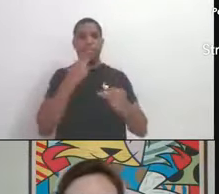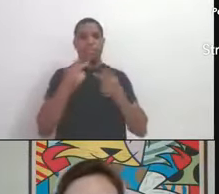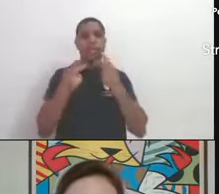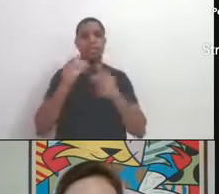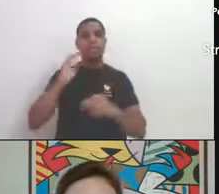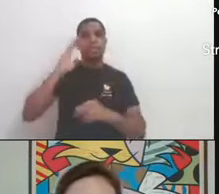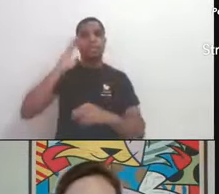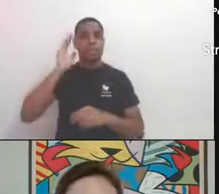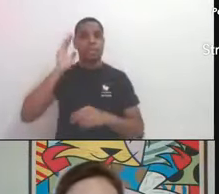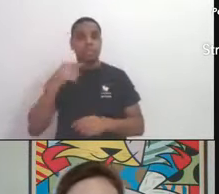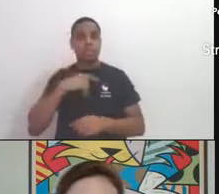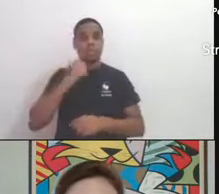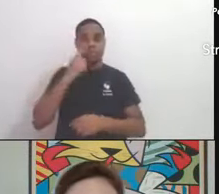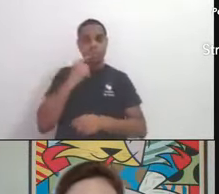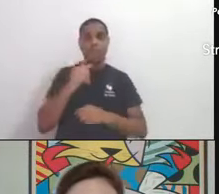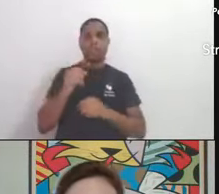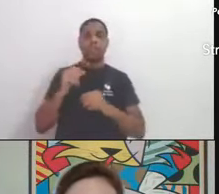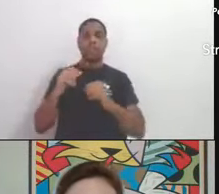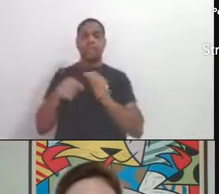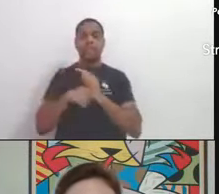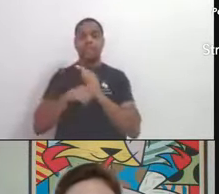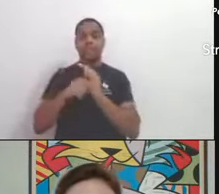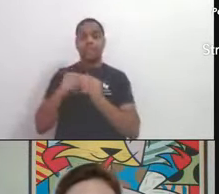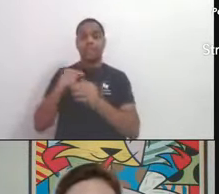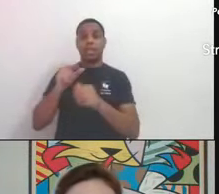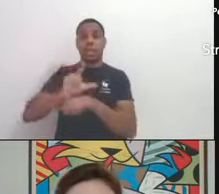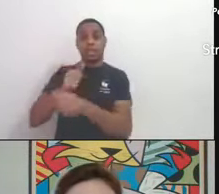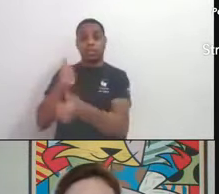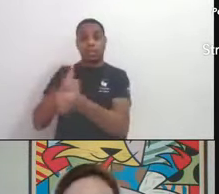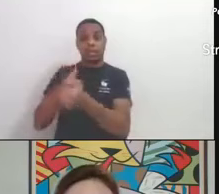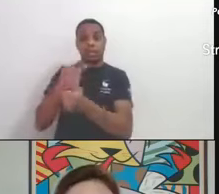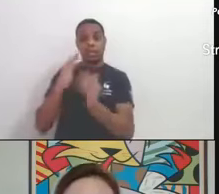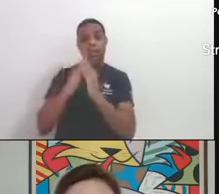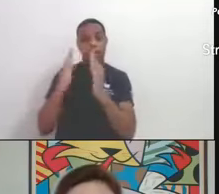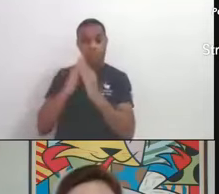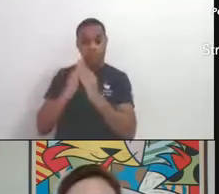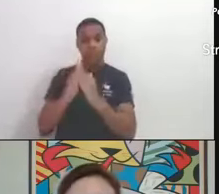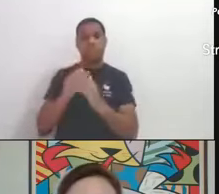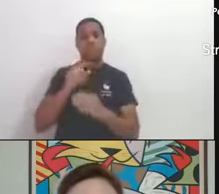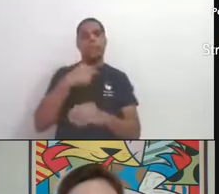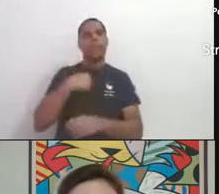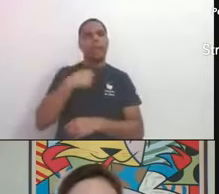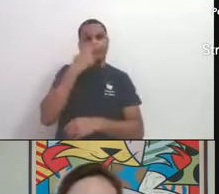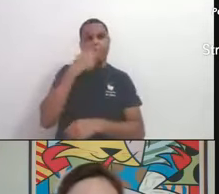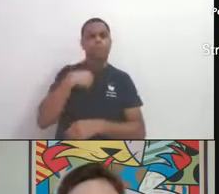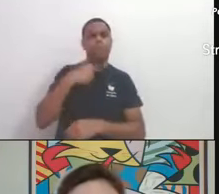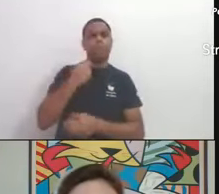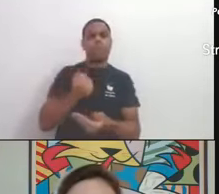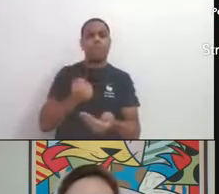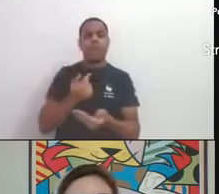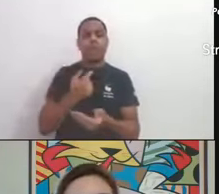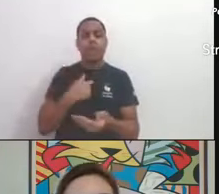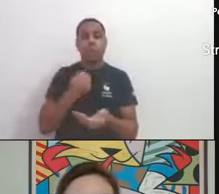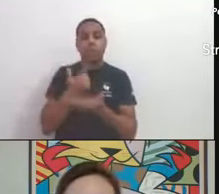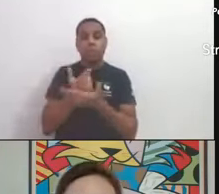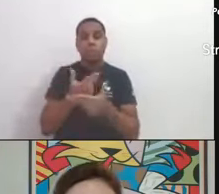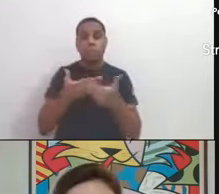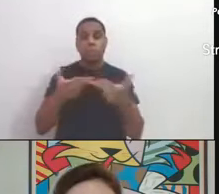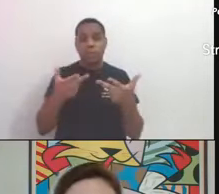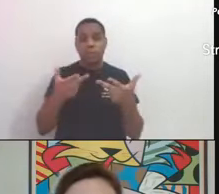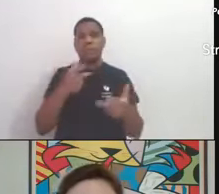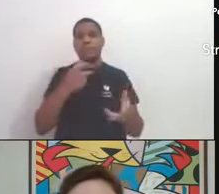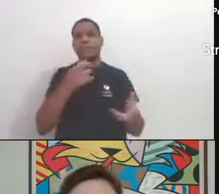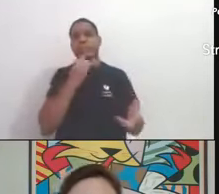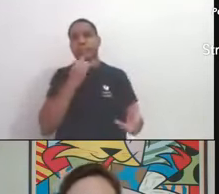em adquirir de empreendedores do seu bairro, né? Eu adicionaria priorize em adquirir empreendedores